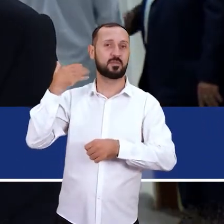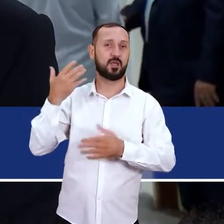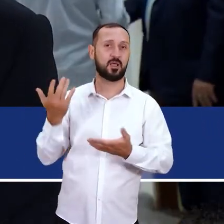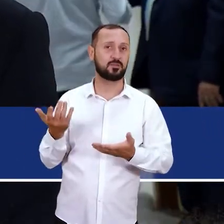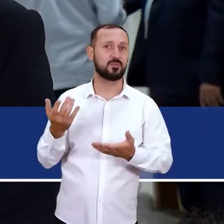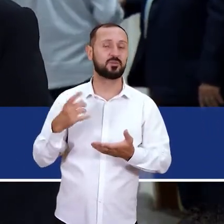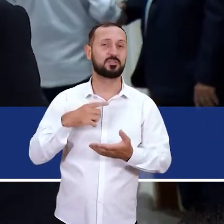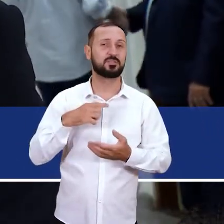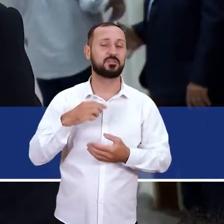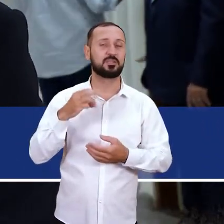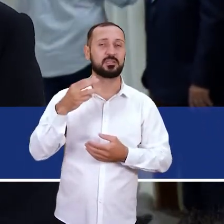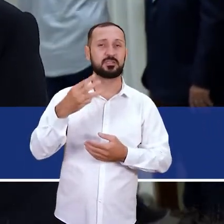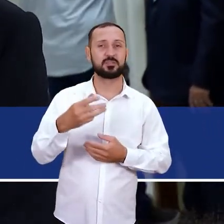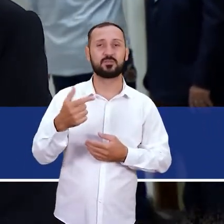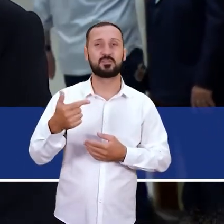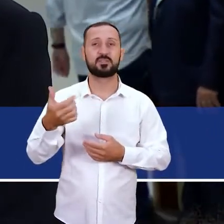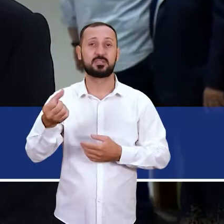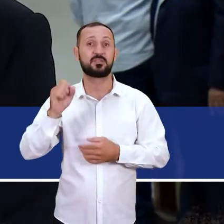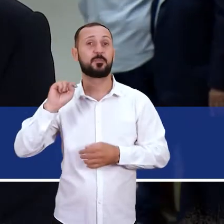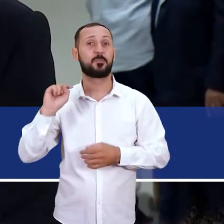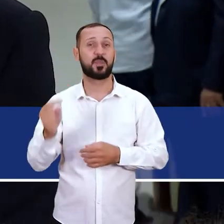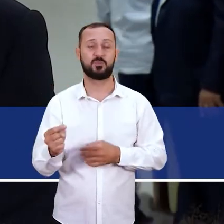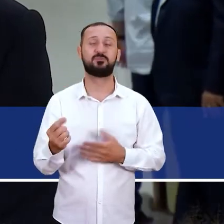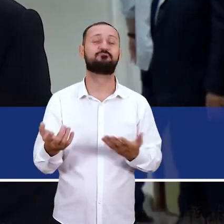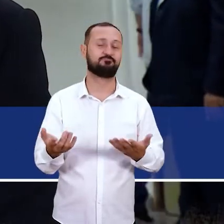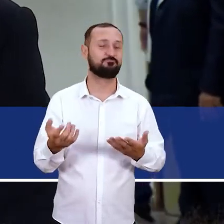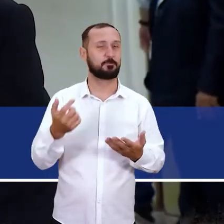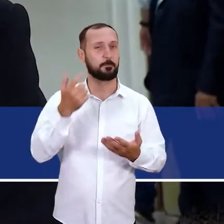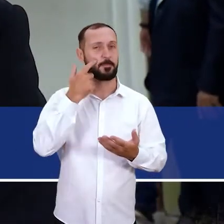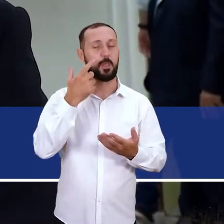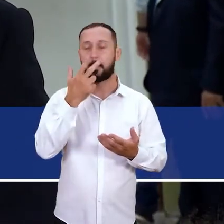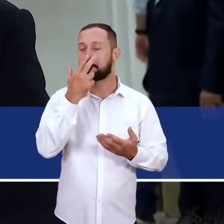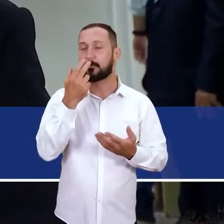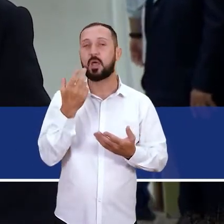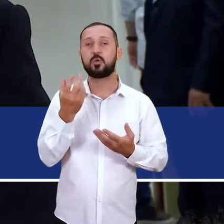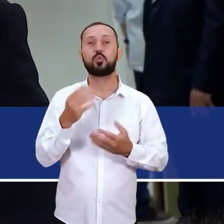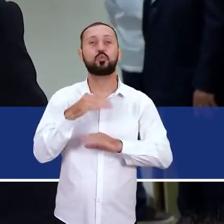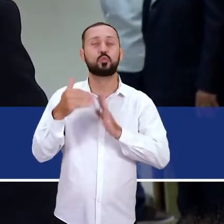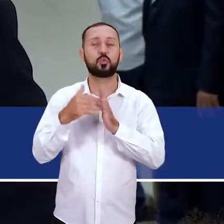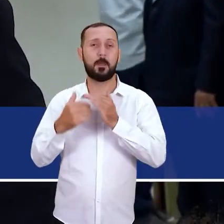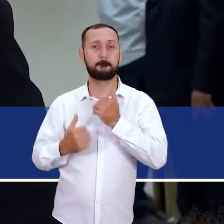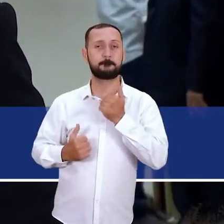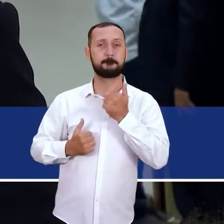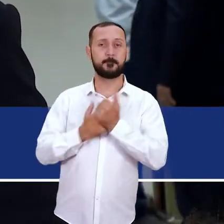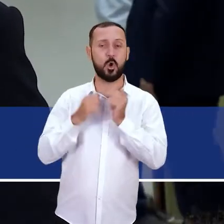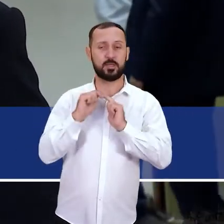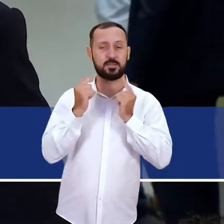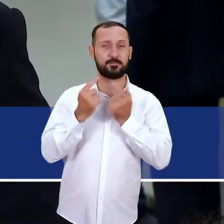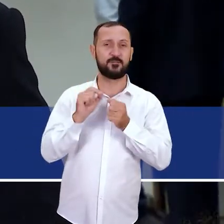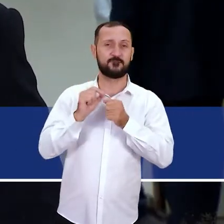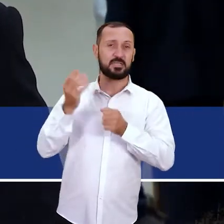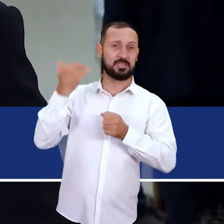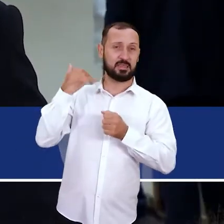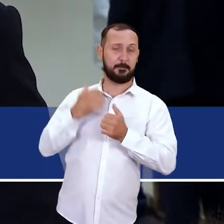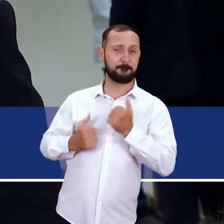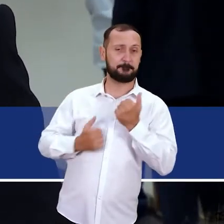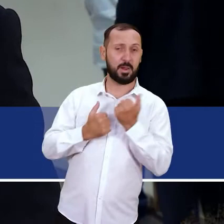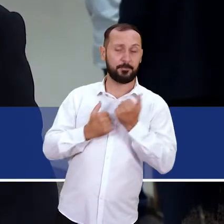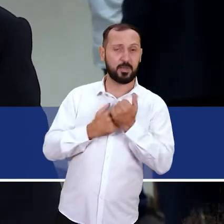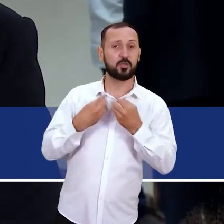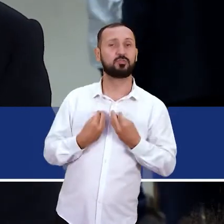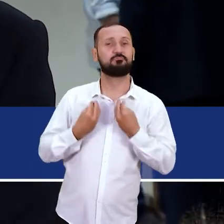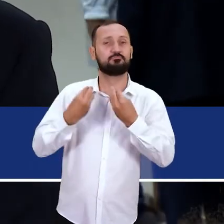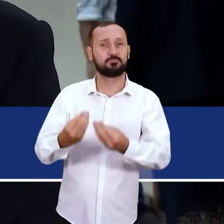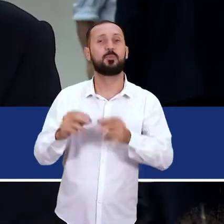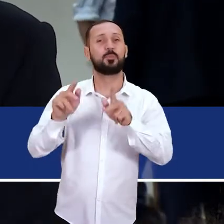ano 2018, quando atendemos 326 mil pessoas. Então estamos devolvendo todo o apoio que a Assembleia nos deu, trabalhando